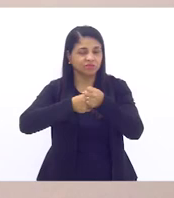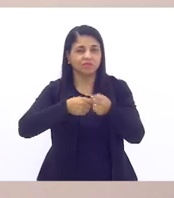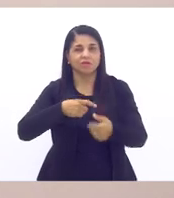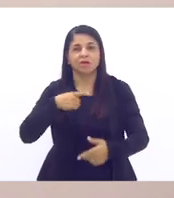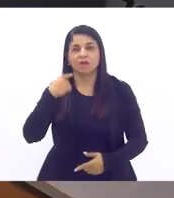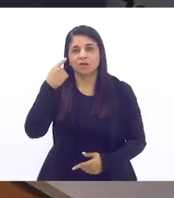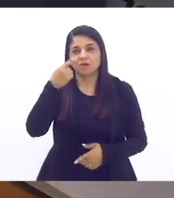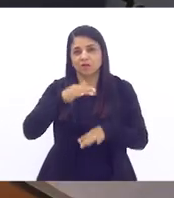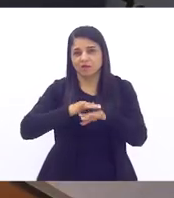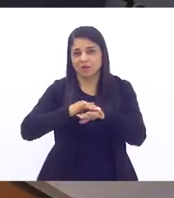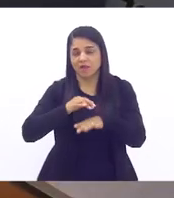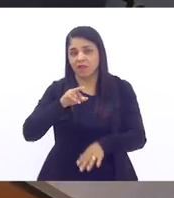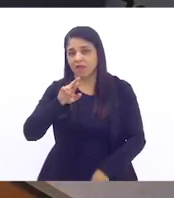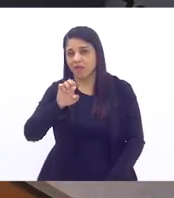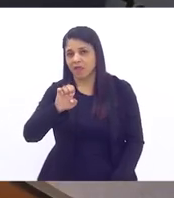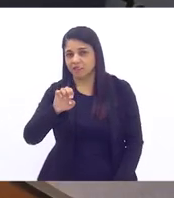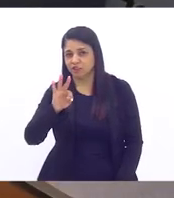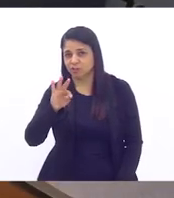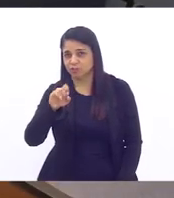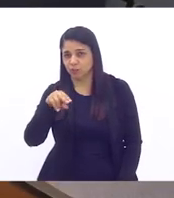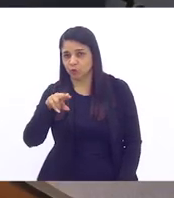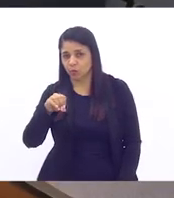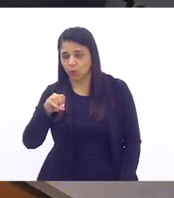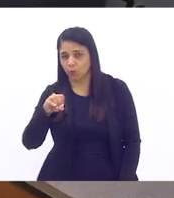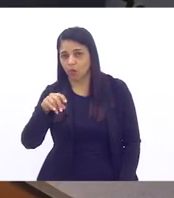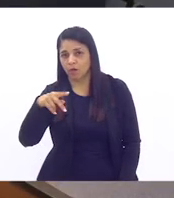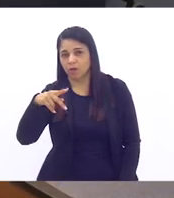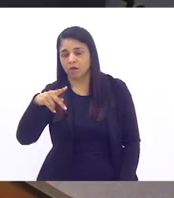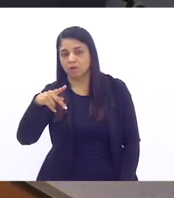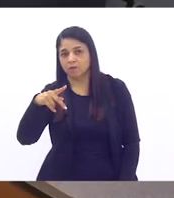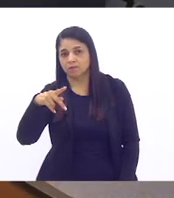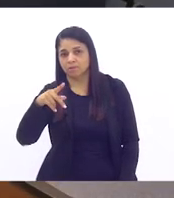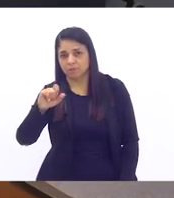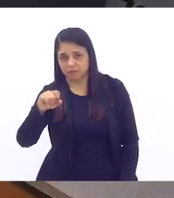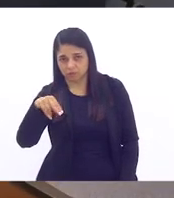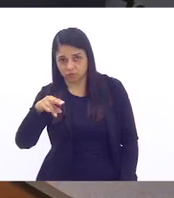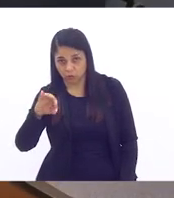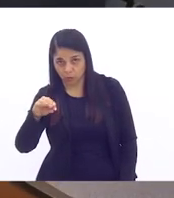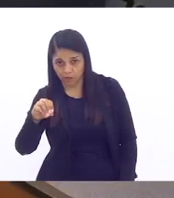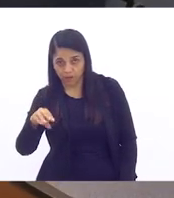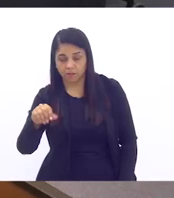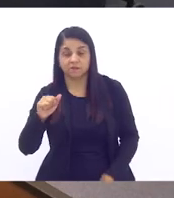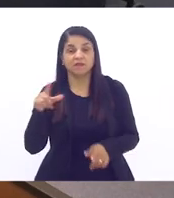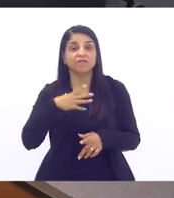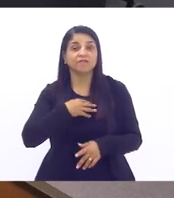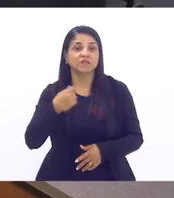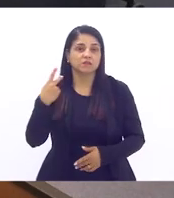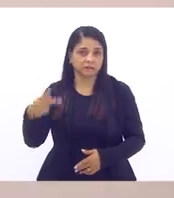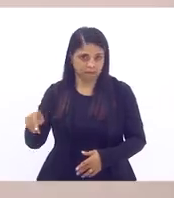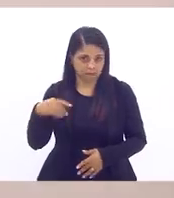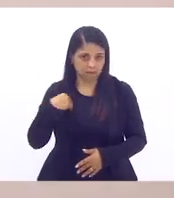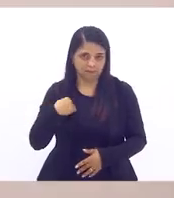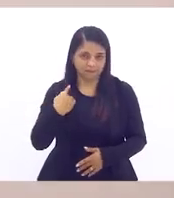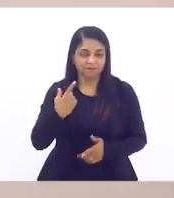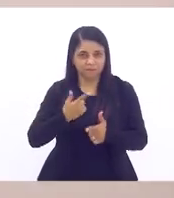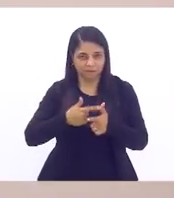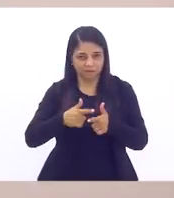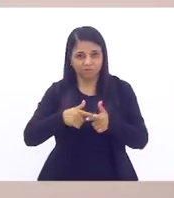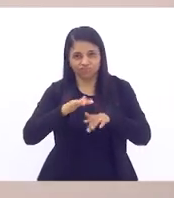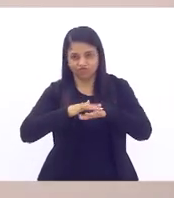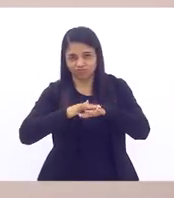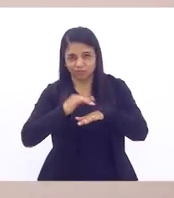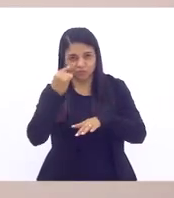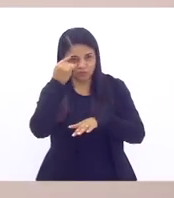retinoblastoma que é um câncer Oftalmológico enfim um tratamento Oftalmológico específico que aconteceu com a filha dele e o programa